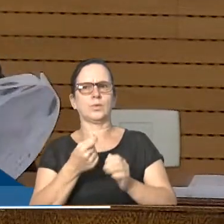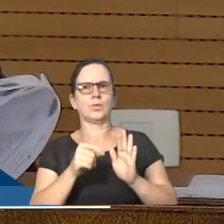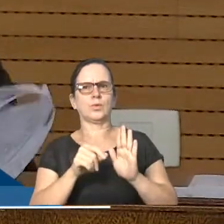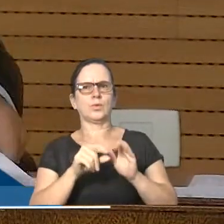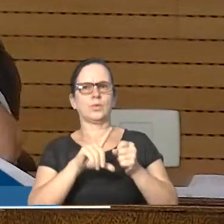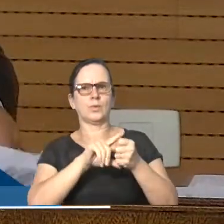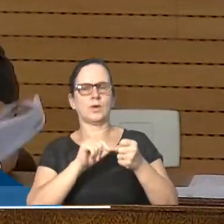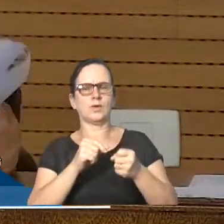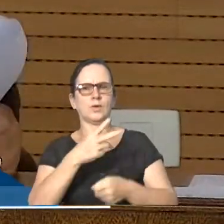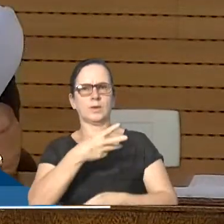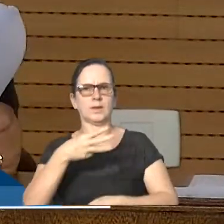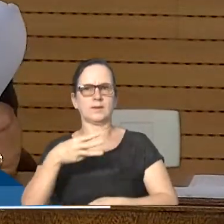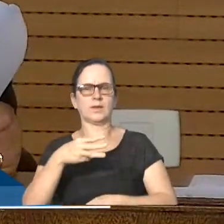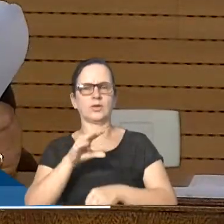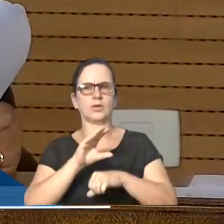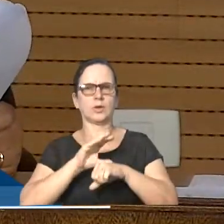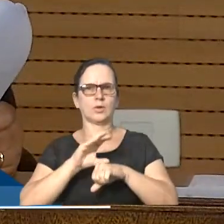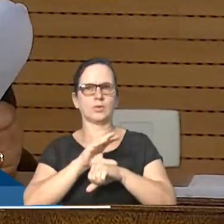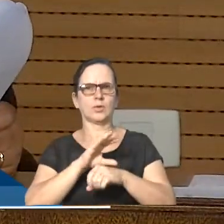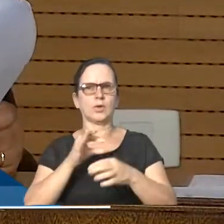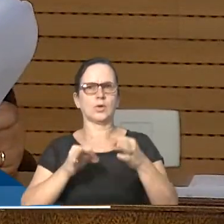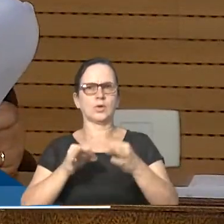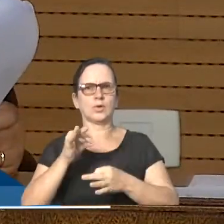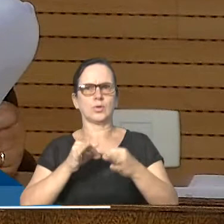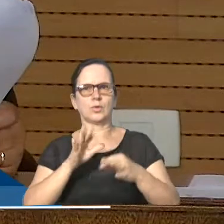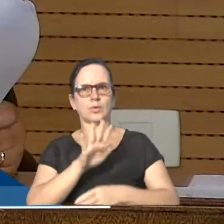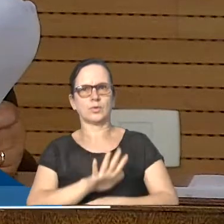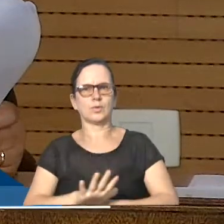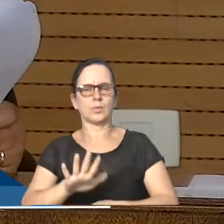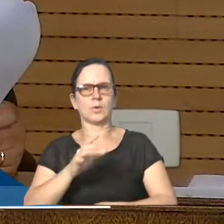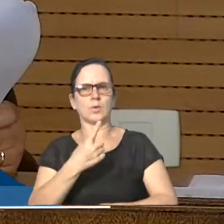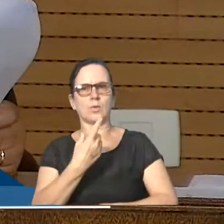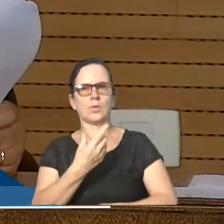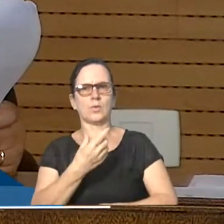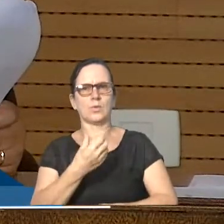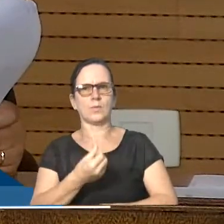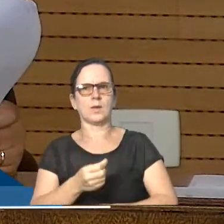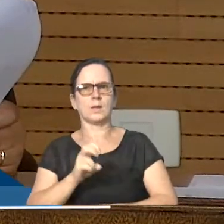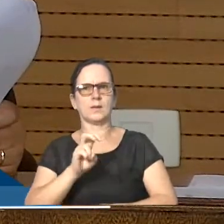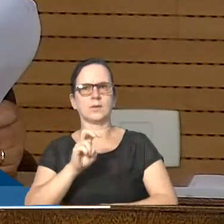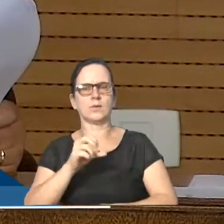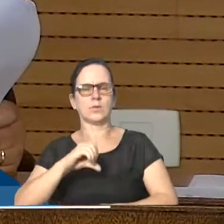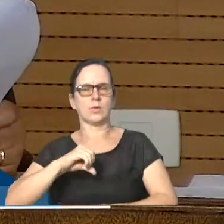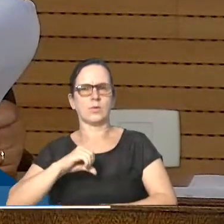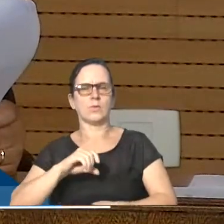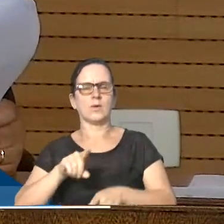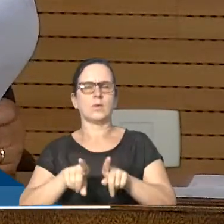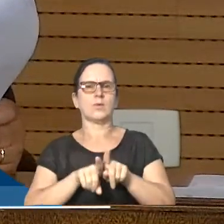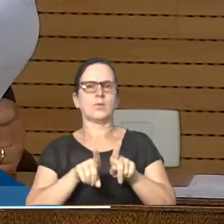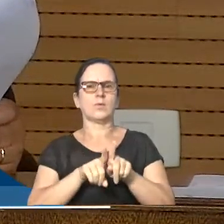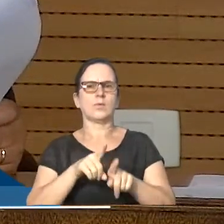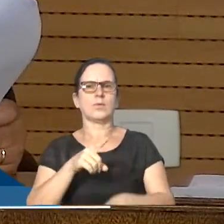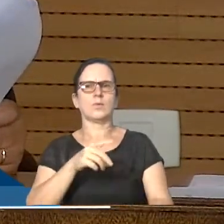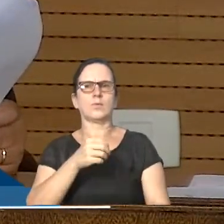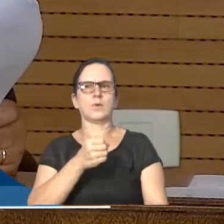37 da Constituição, Supremo Tribunal Federal, plenária AD6159, AD6162,